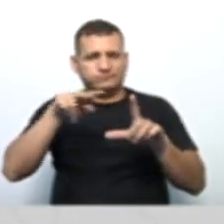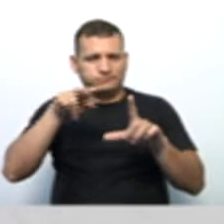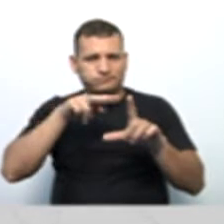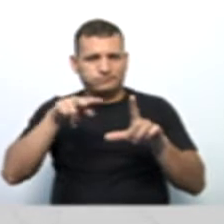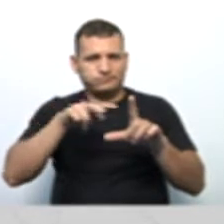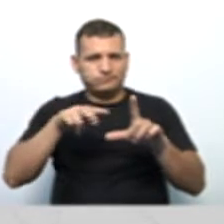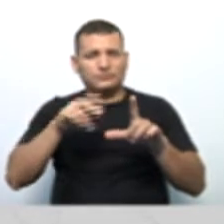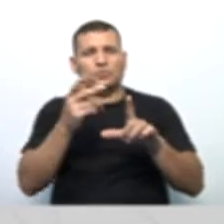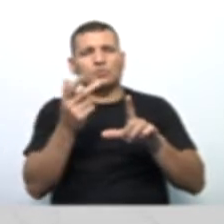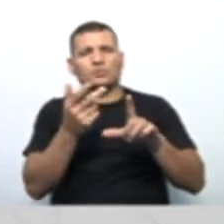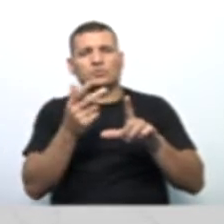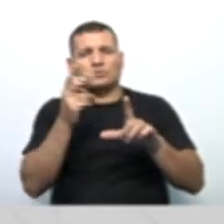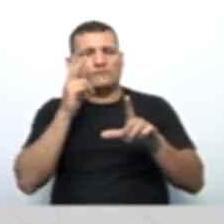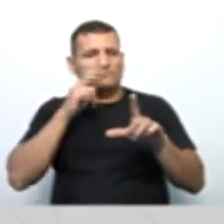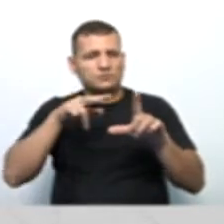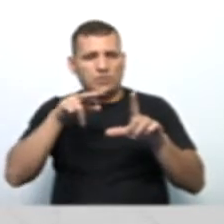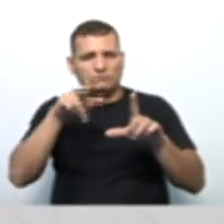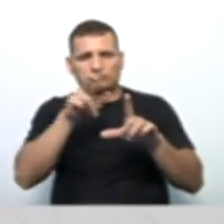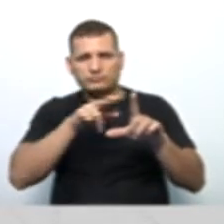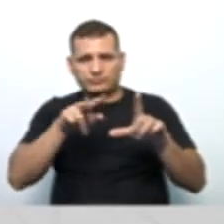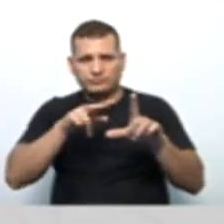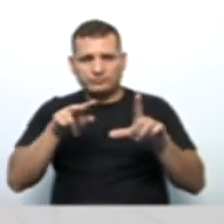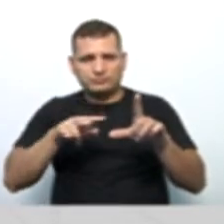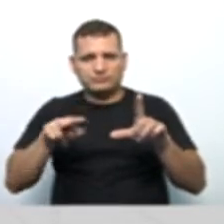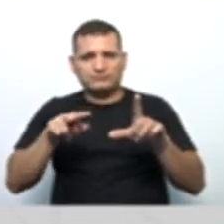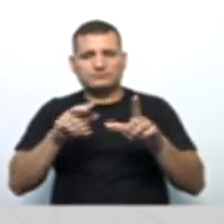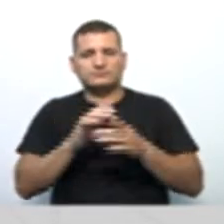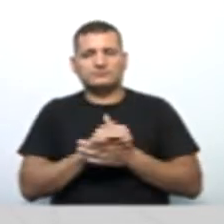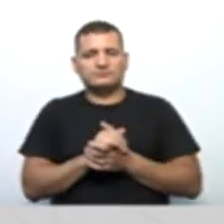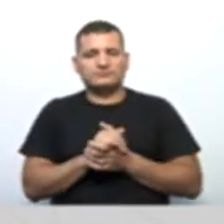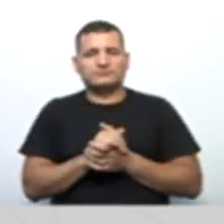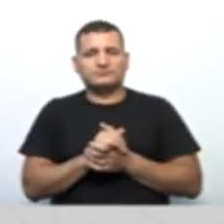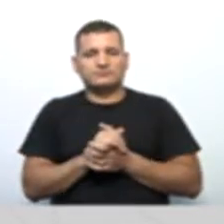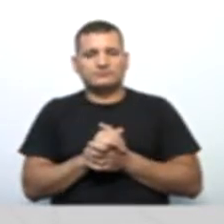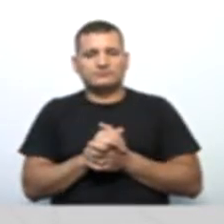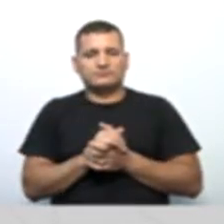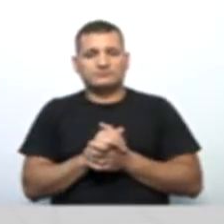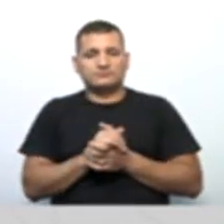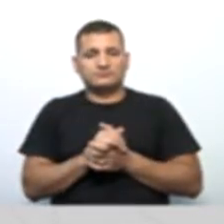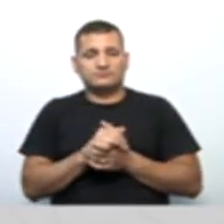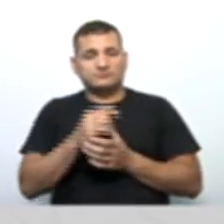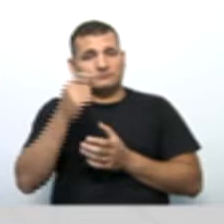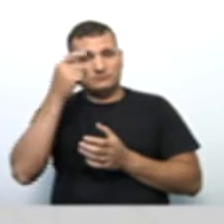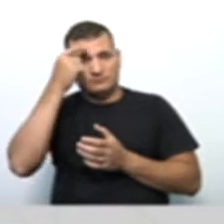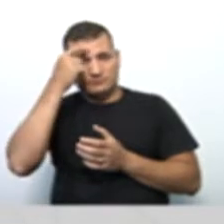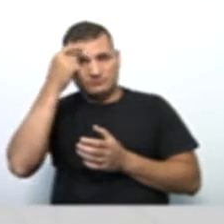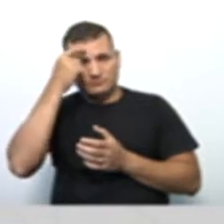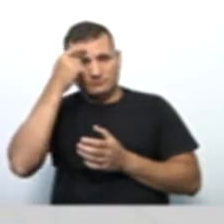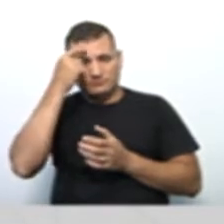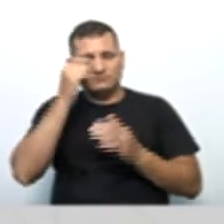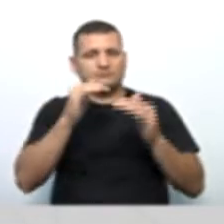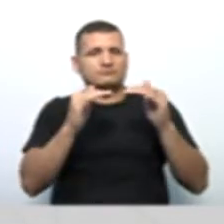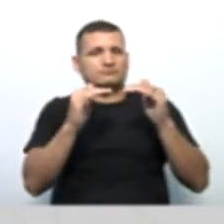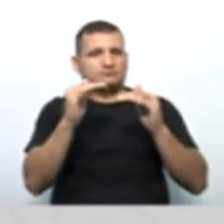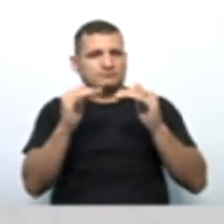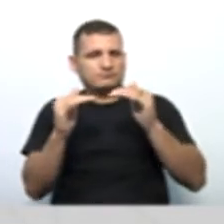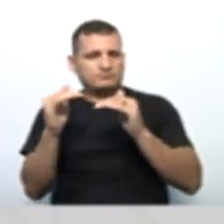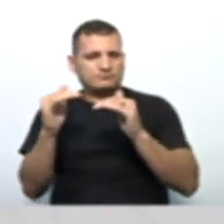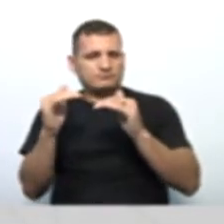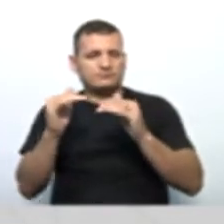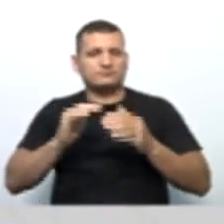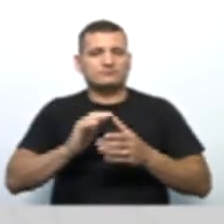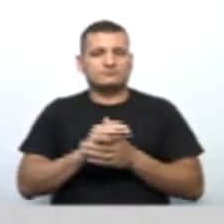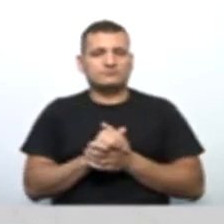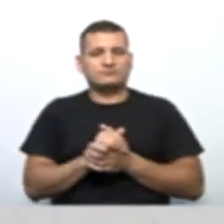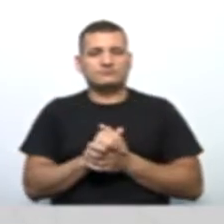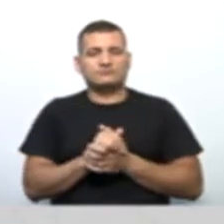da interface buscando uma composição o composição consciente e equilibrada cara tudo